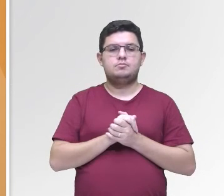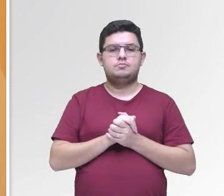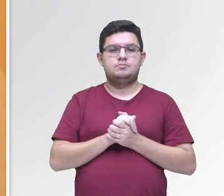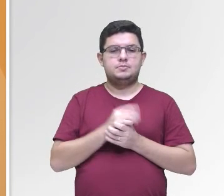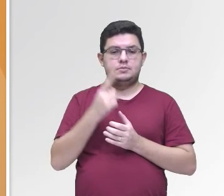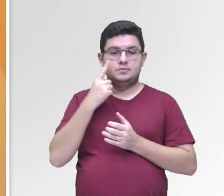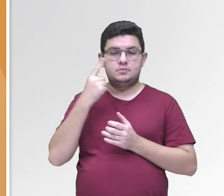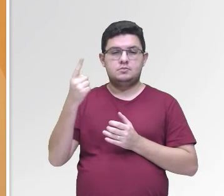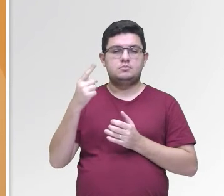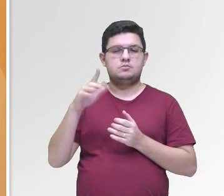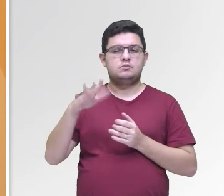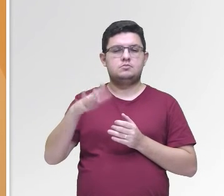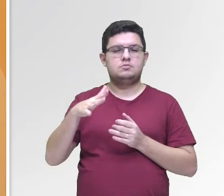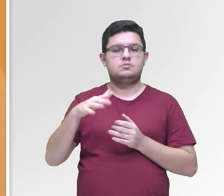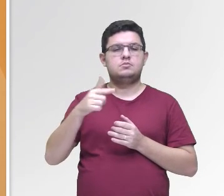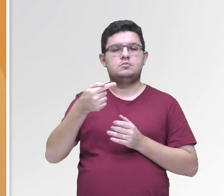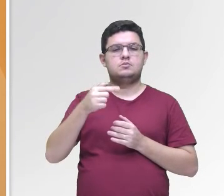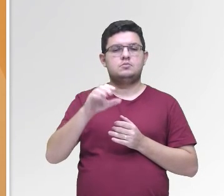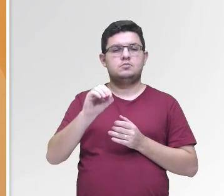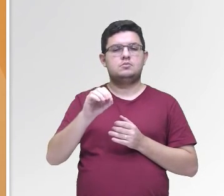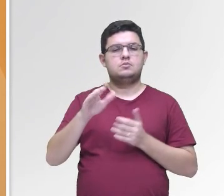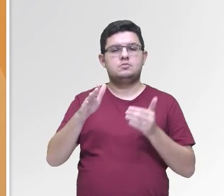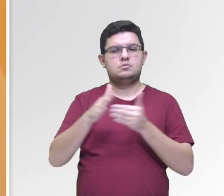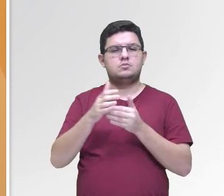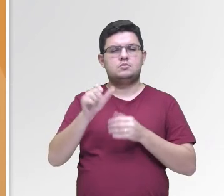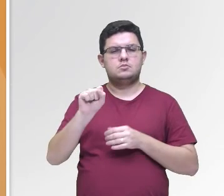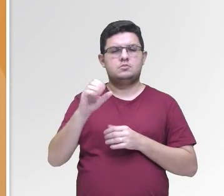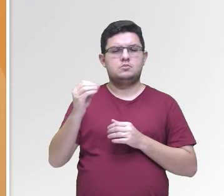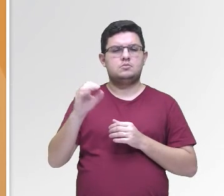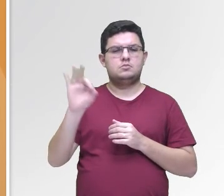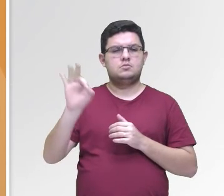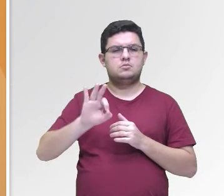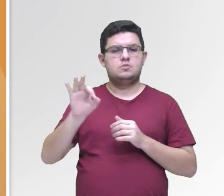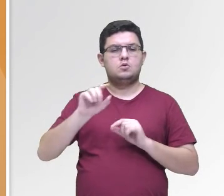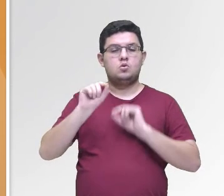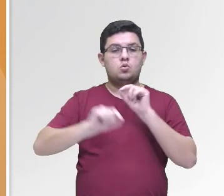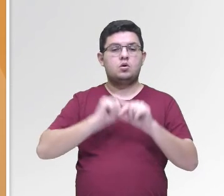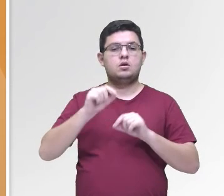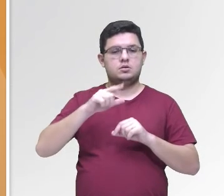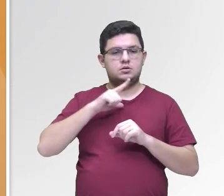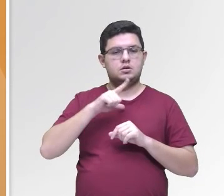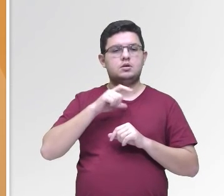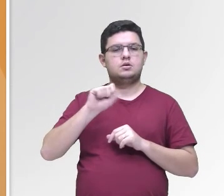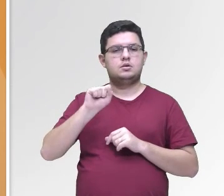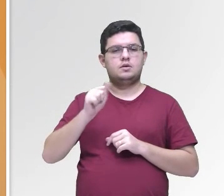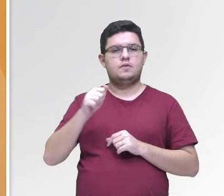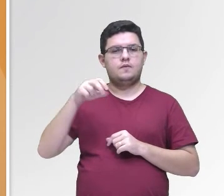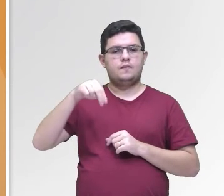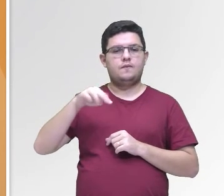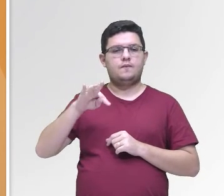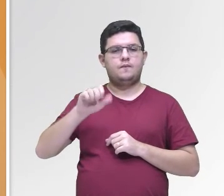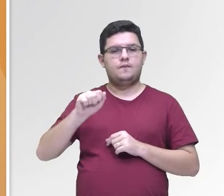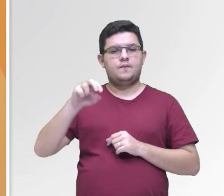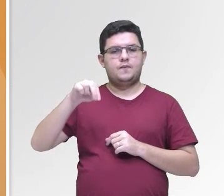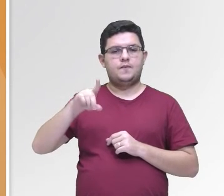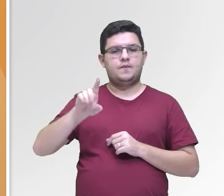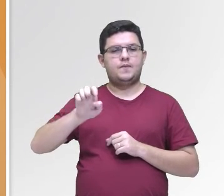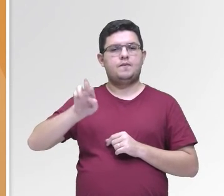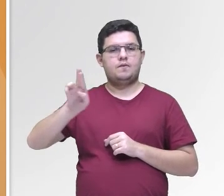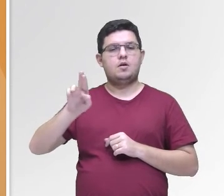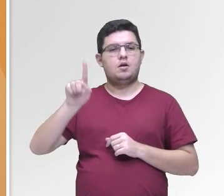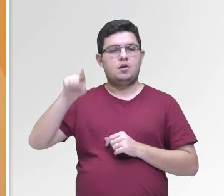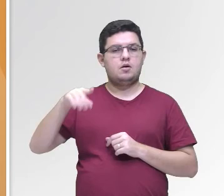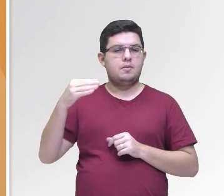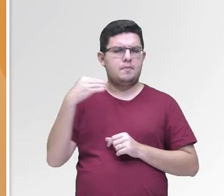entre 70% e 80% de índice de força. Santander, né, que é um banco, ok?